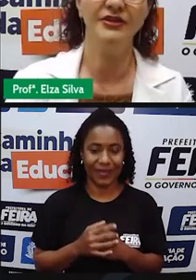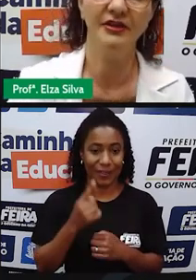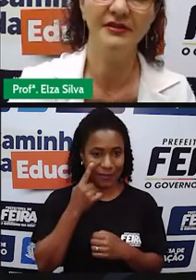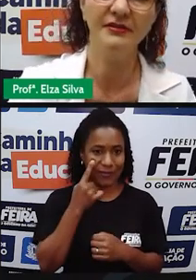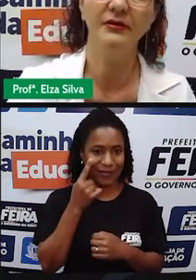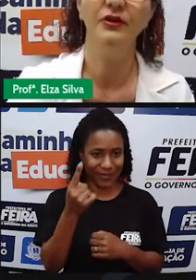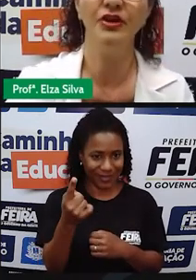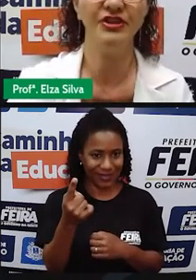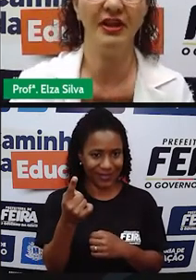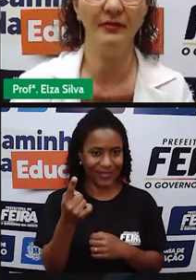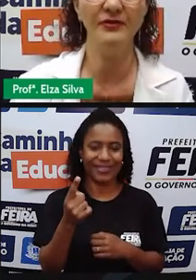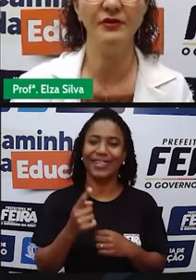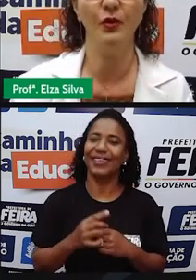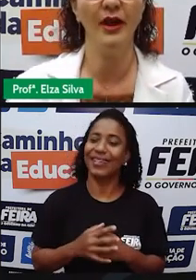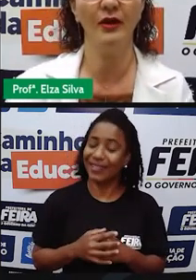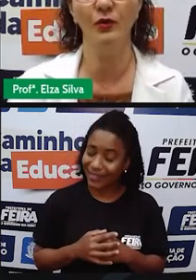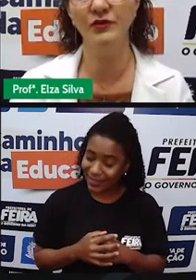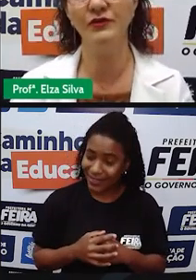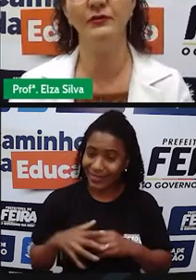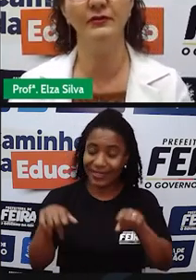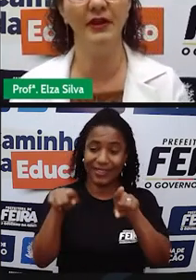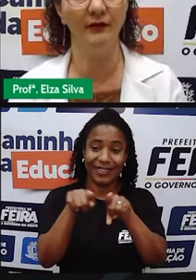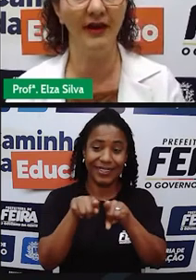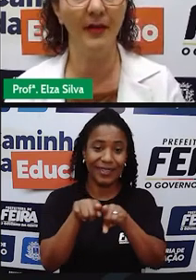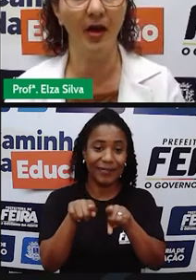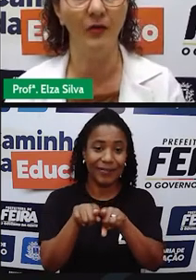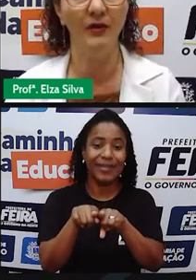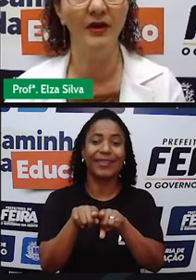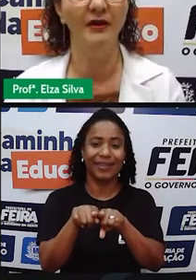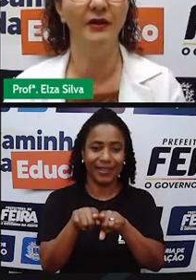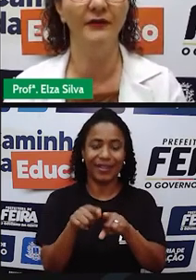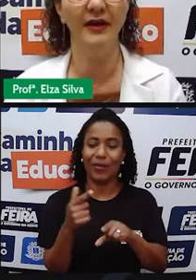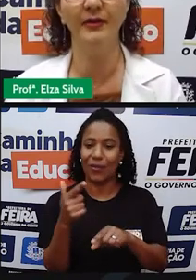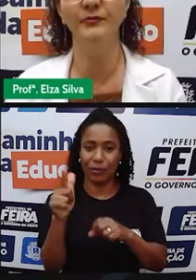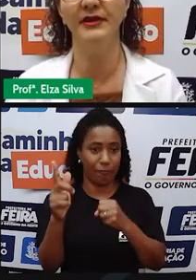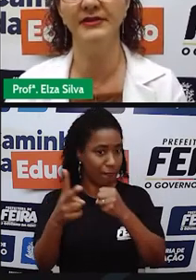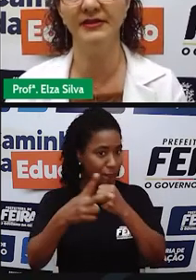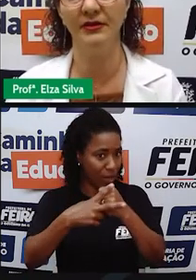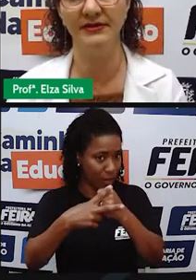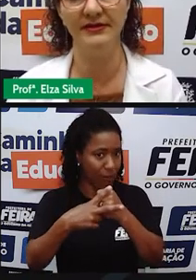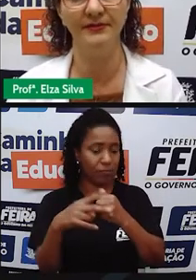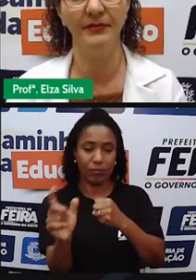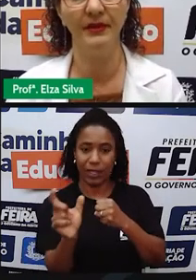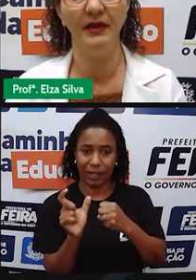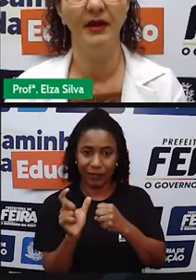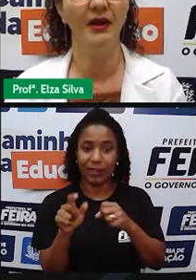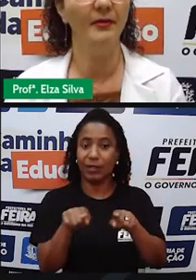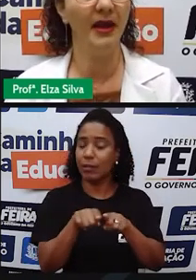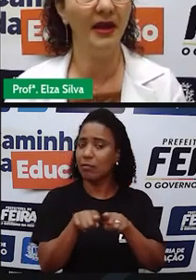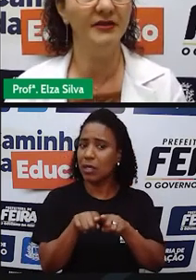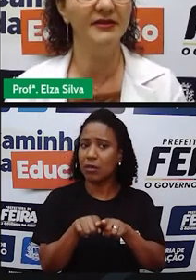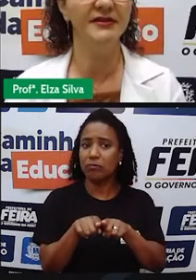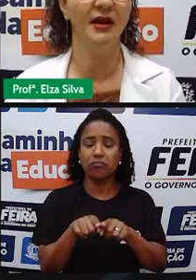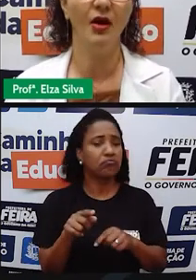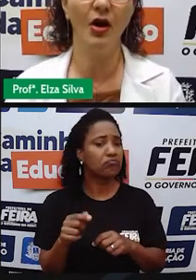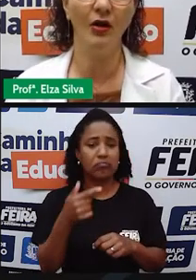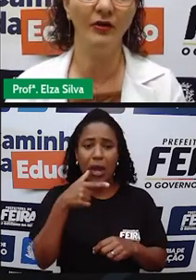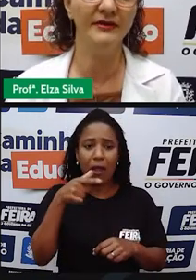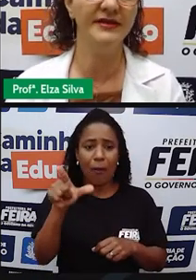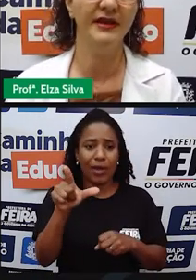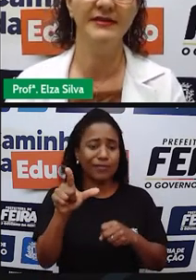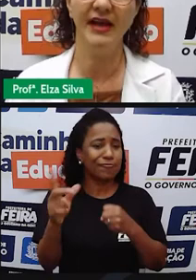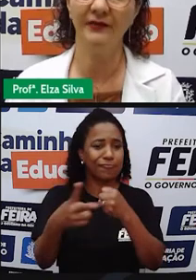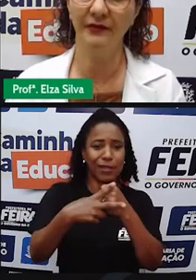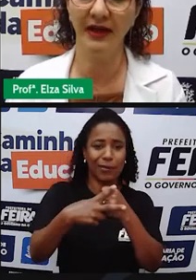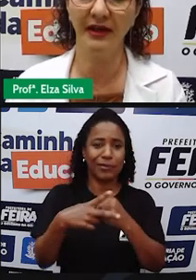Além disso, nós temos o recurso não verbal, non-verbal resource, images,